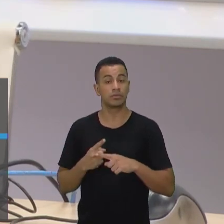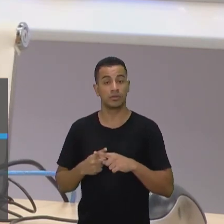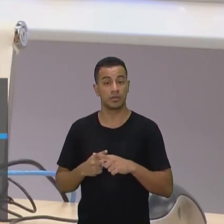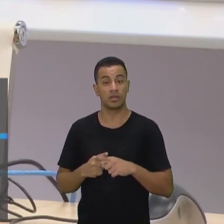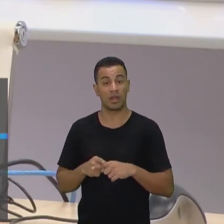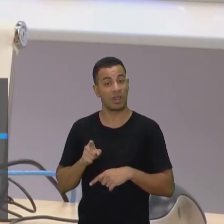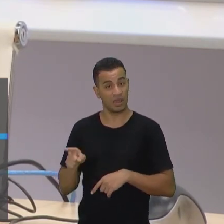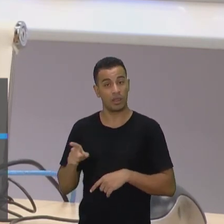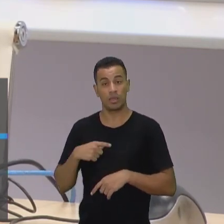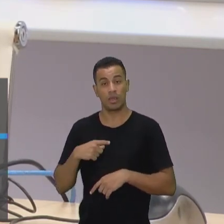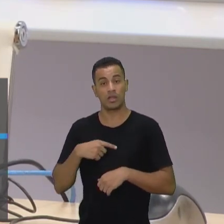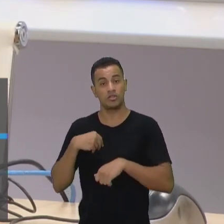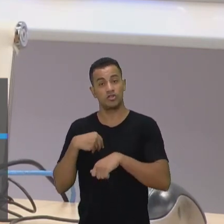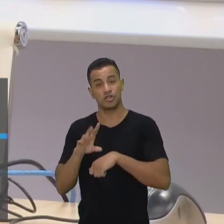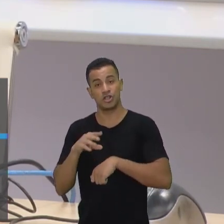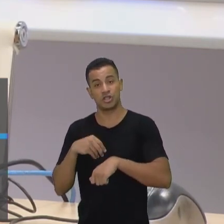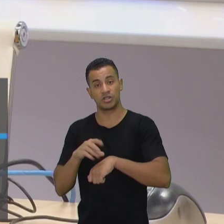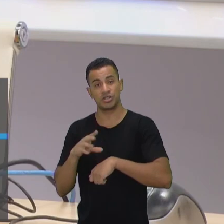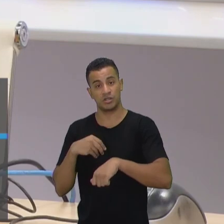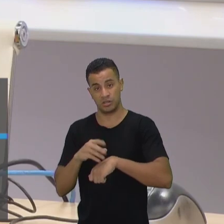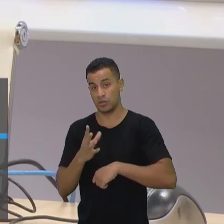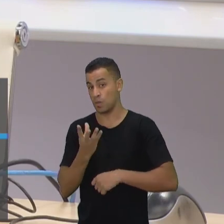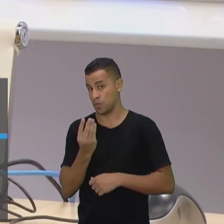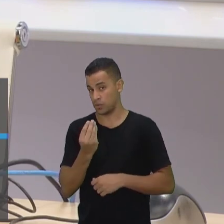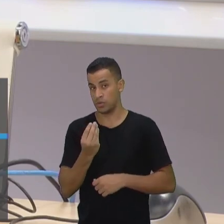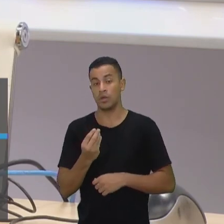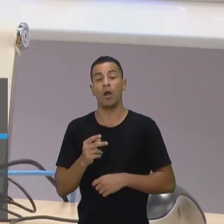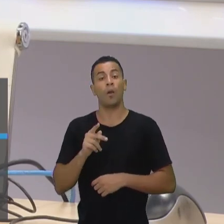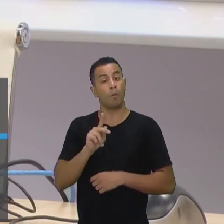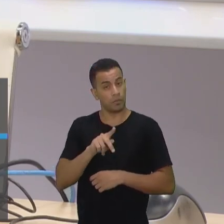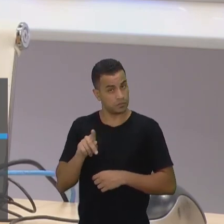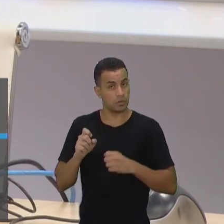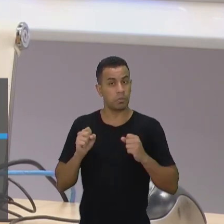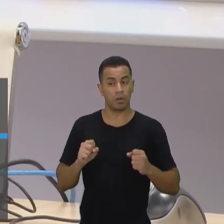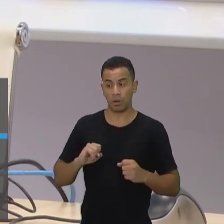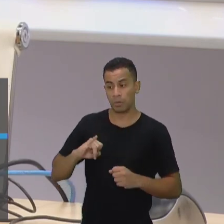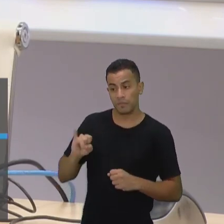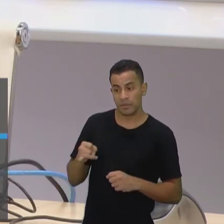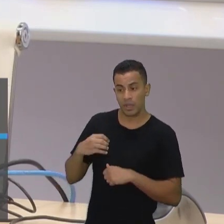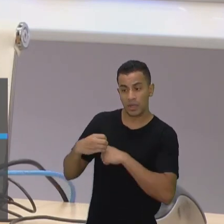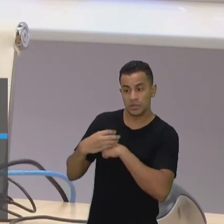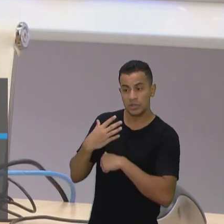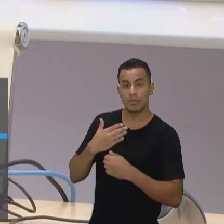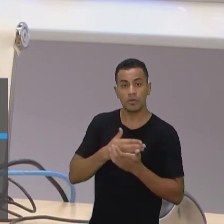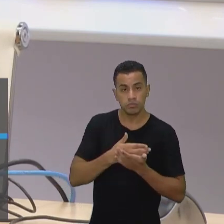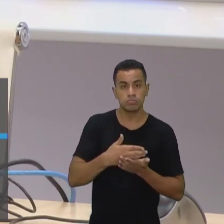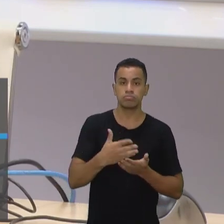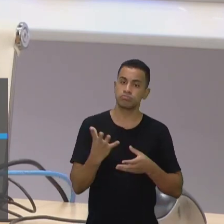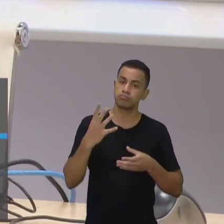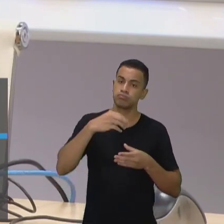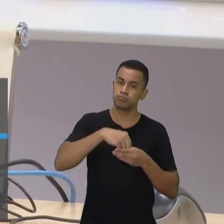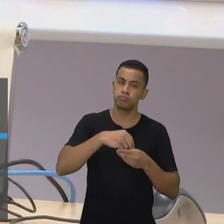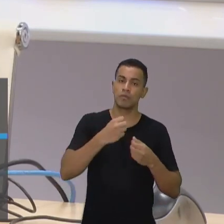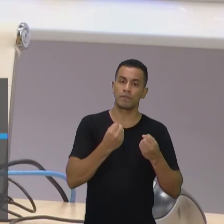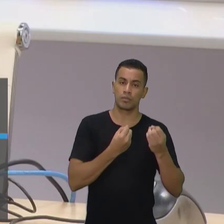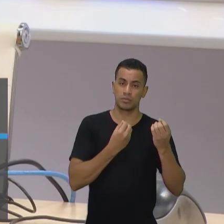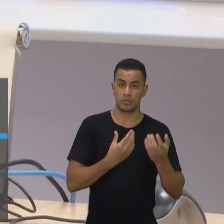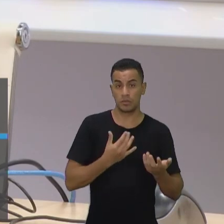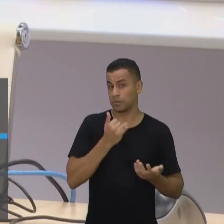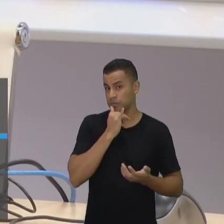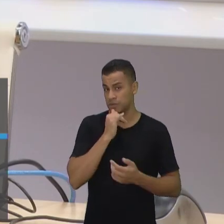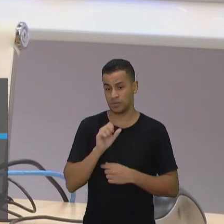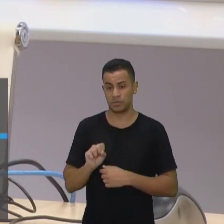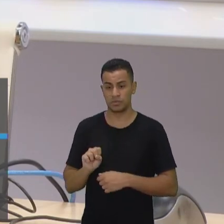também podem ser usadas pelo professor para dar início a esses conteúdos. Então, eu tenho lá no Saiba Mais vários